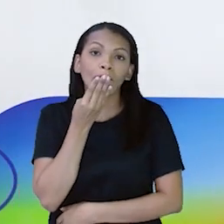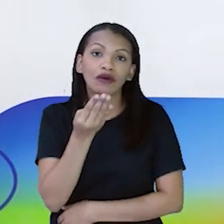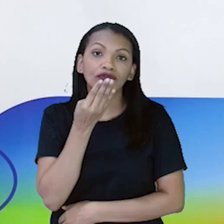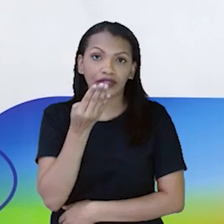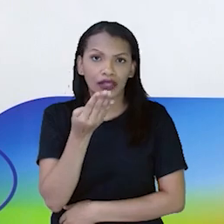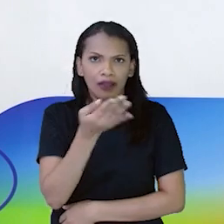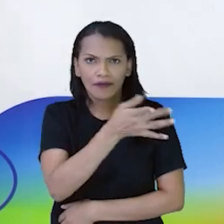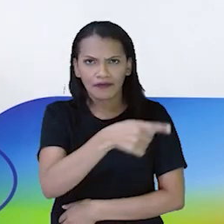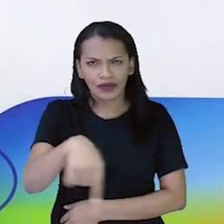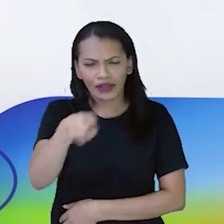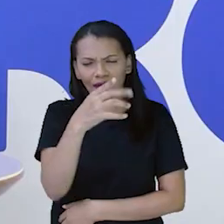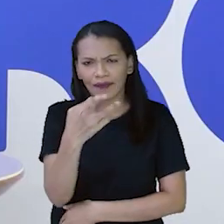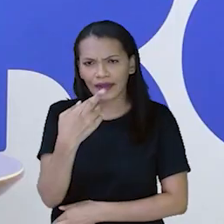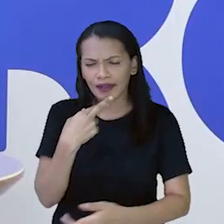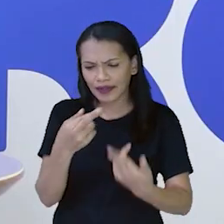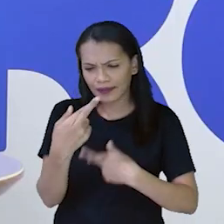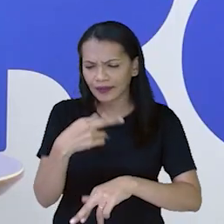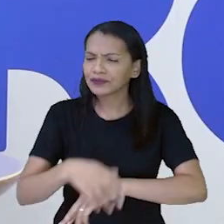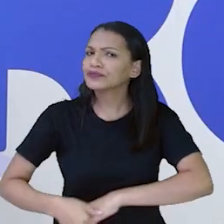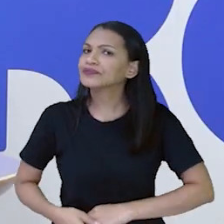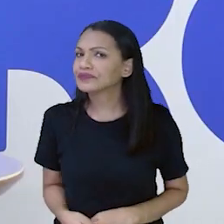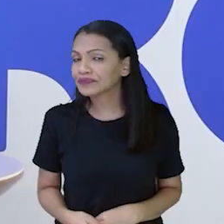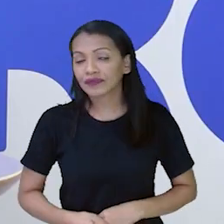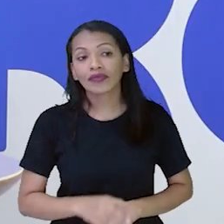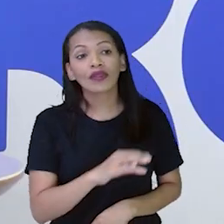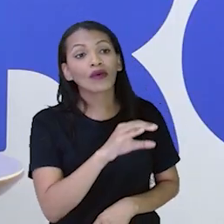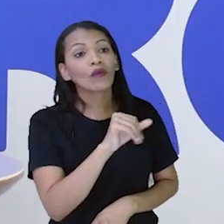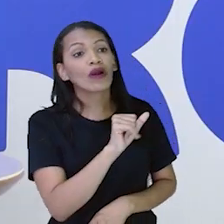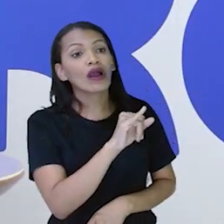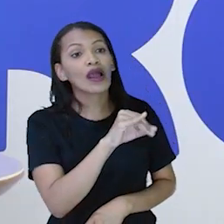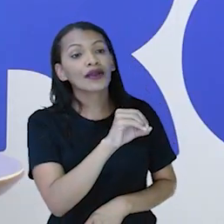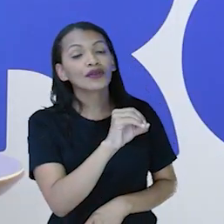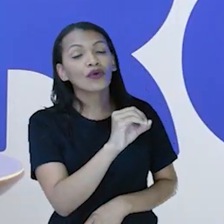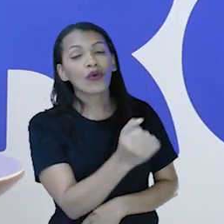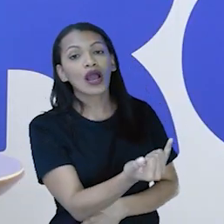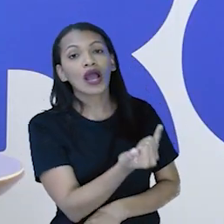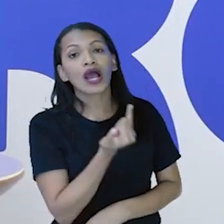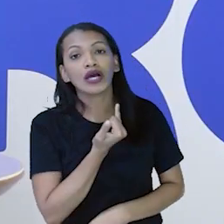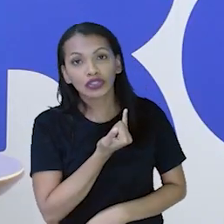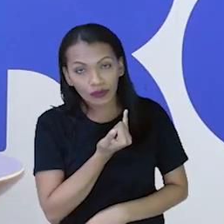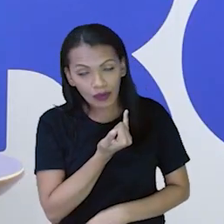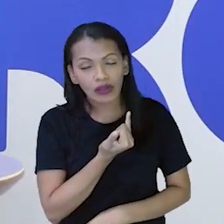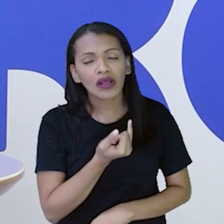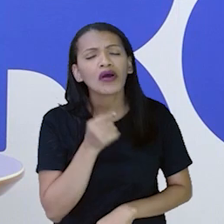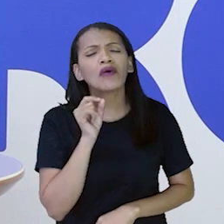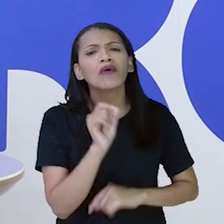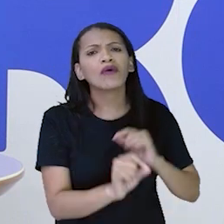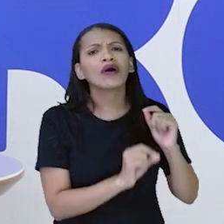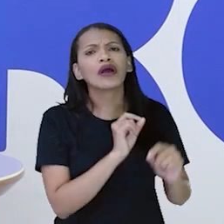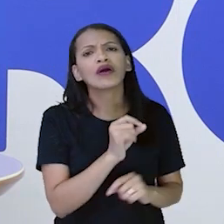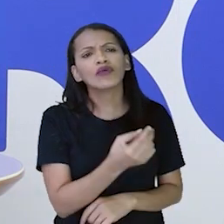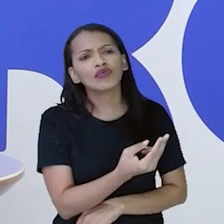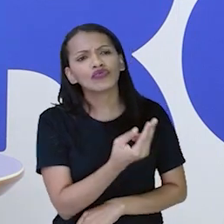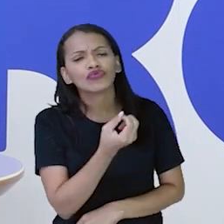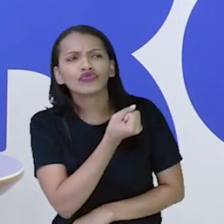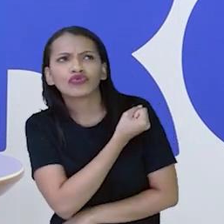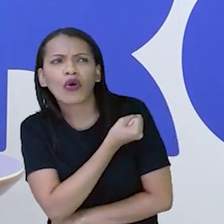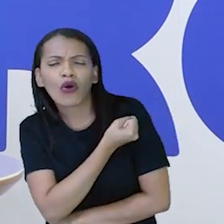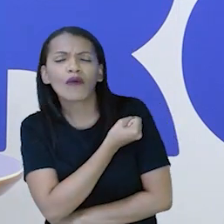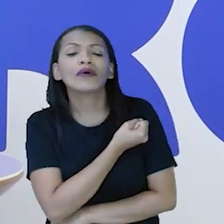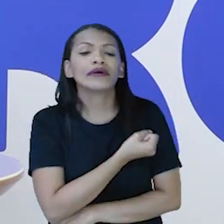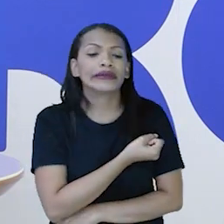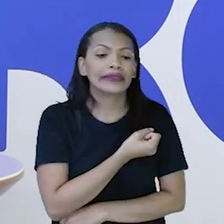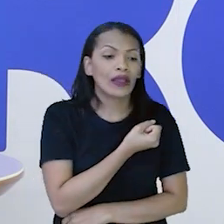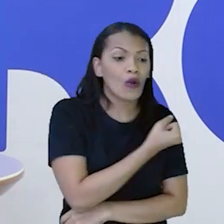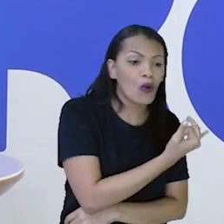professora Abigail? Qual é o suco favorito? O Caio já estava respondendo aqui a sua pergunta, para que servem os números. Aí ele respondeu para contar quantos